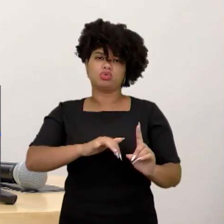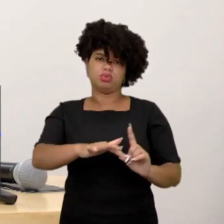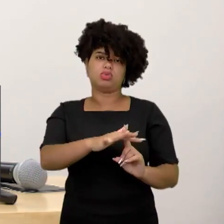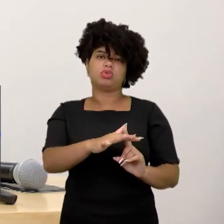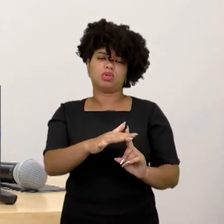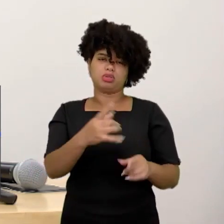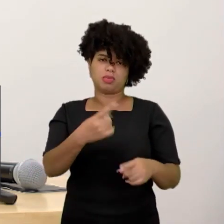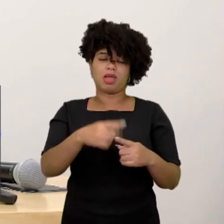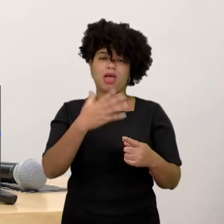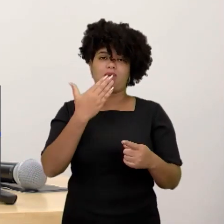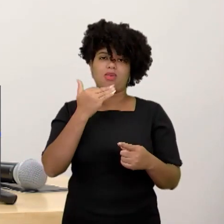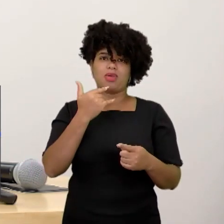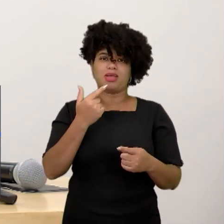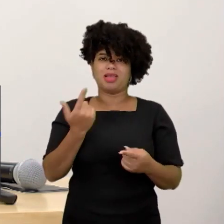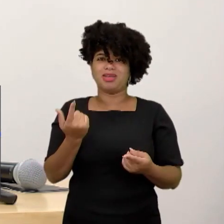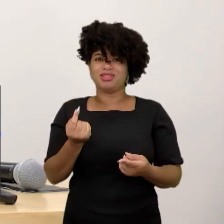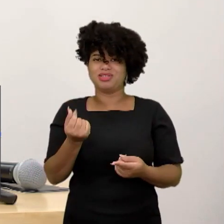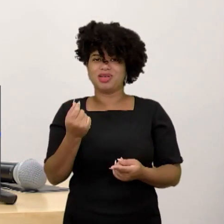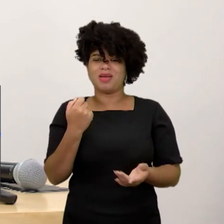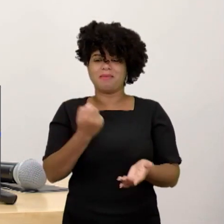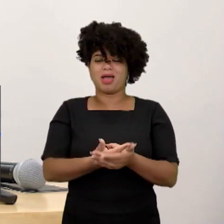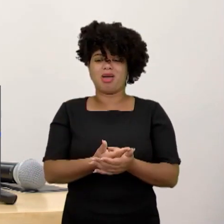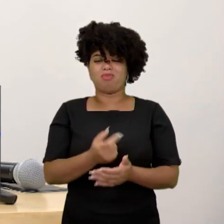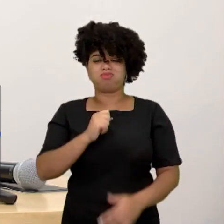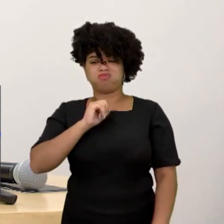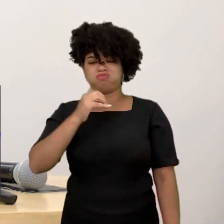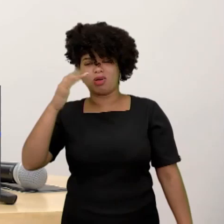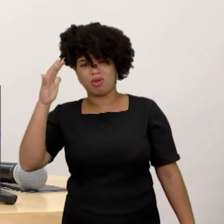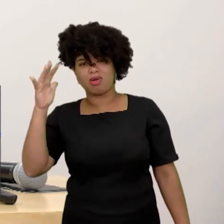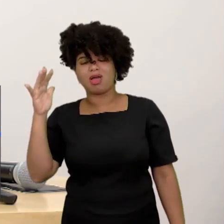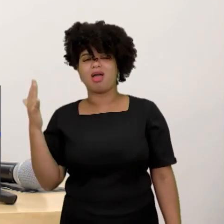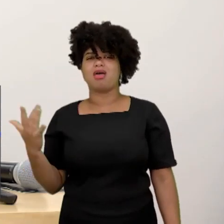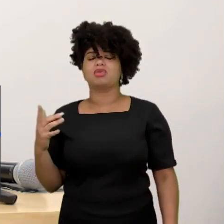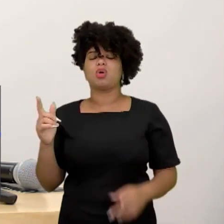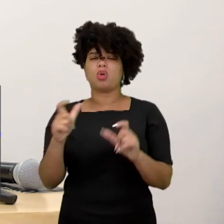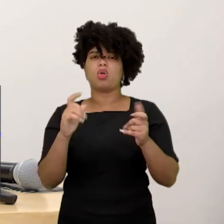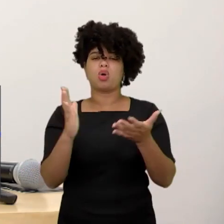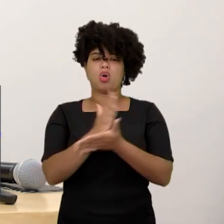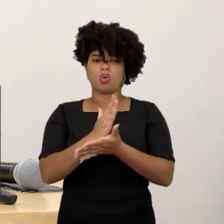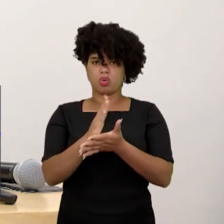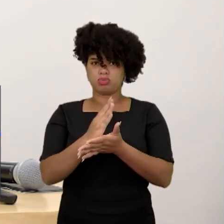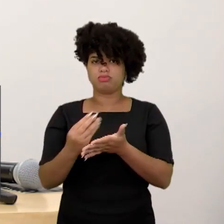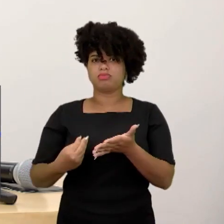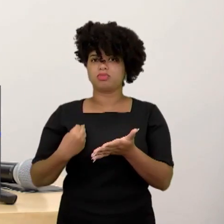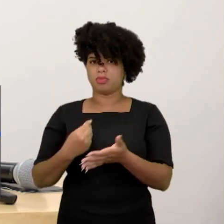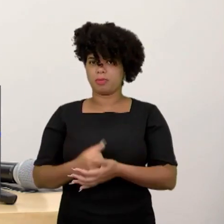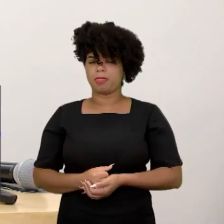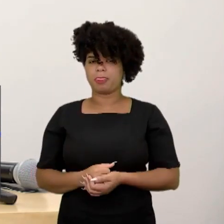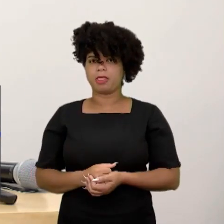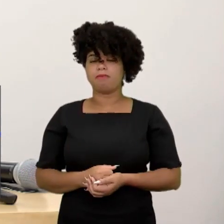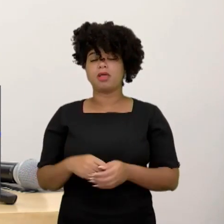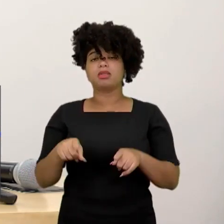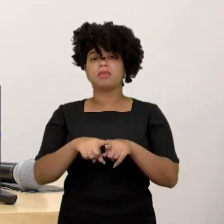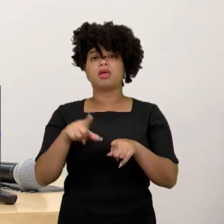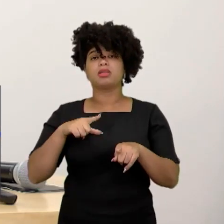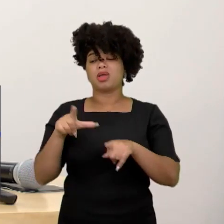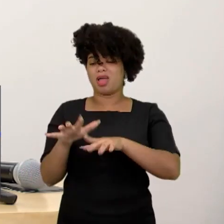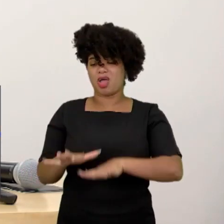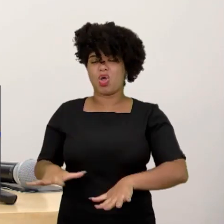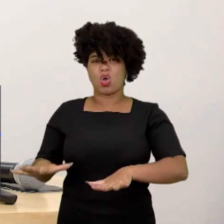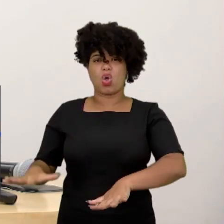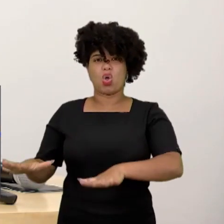aumento dos alimentos, né, a escassez de alimentos em algumas regiões, né? O próprio solo